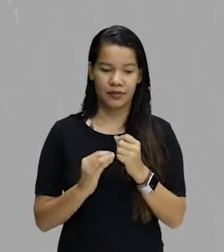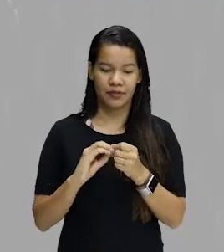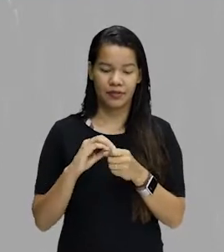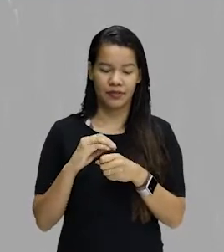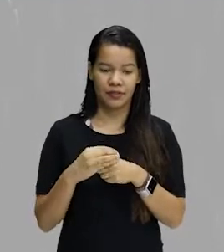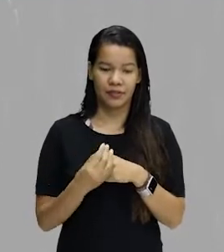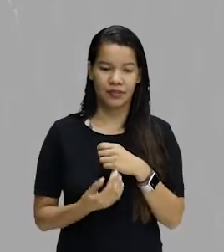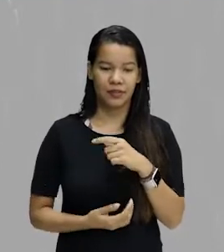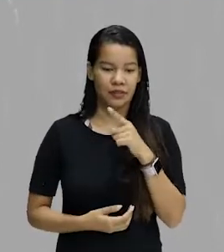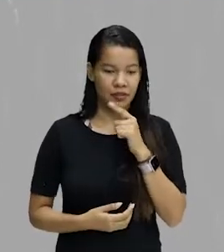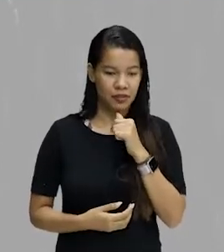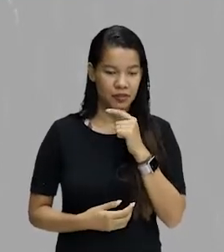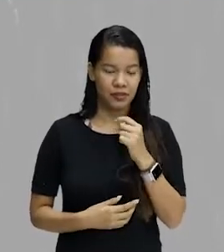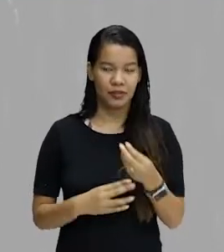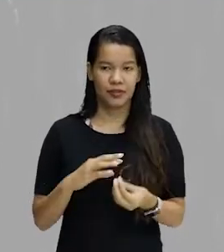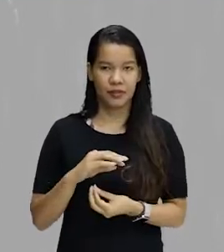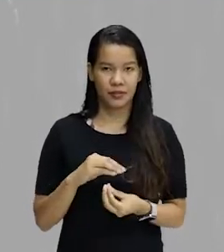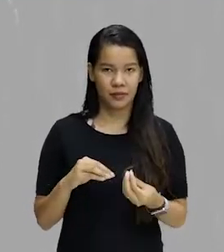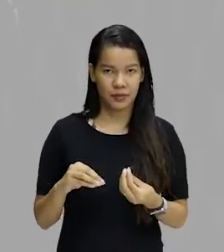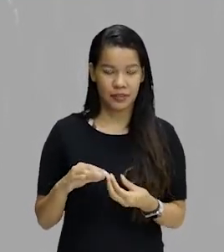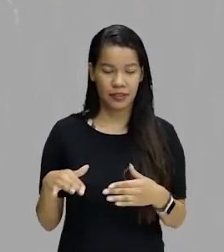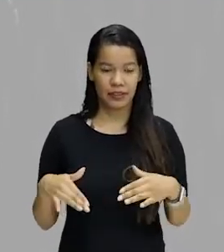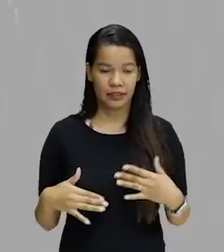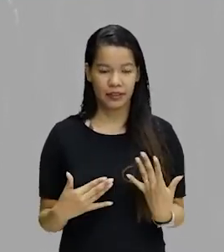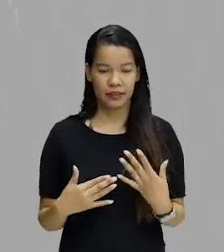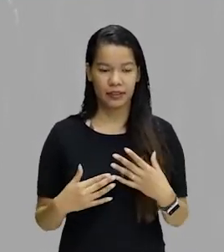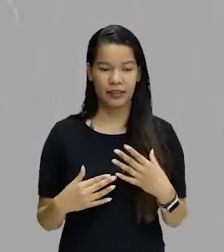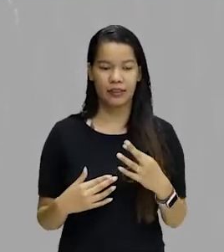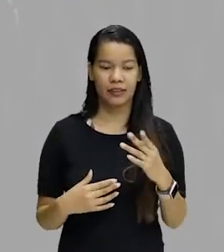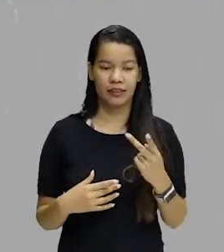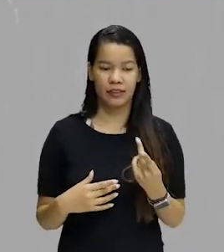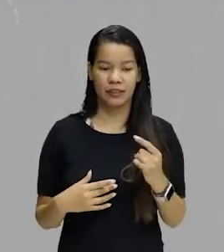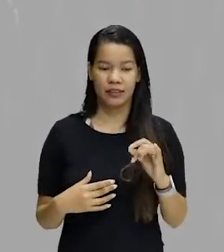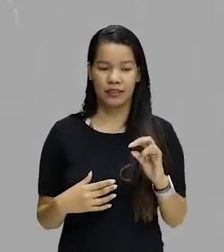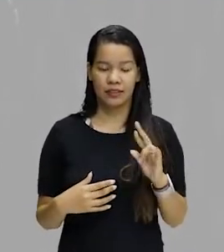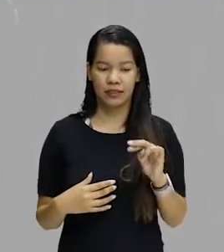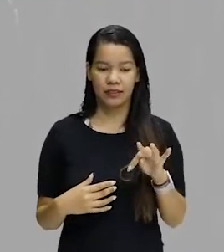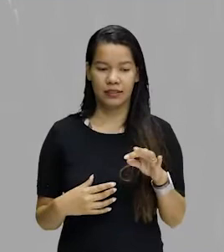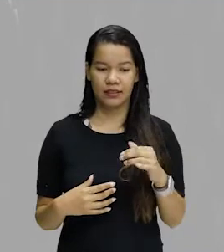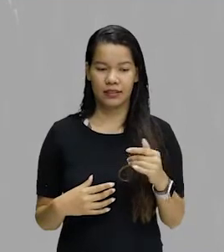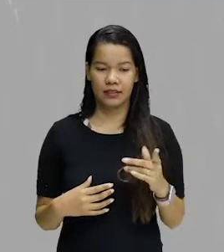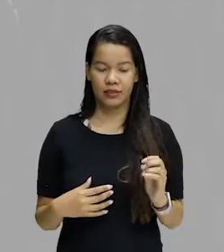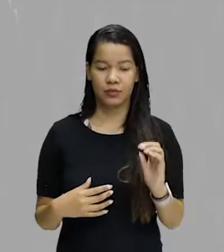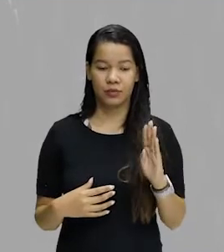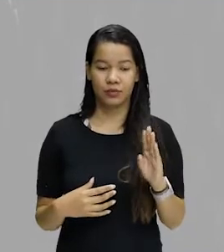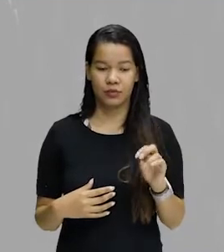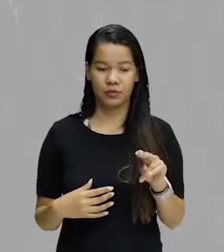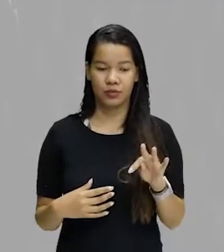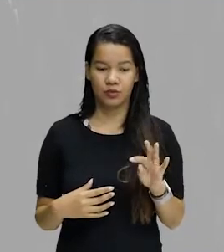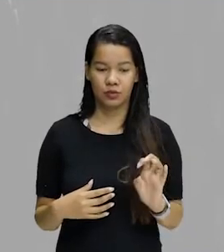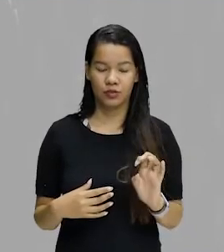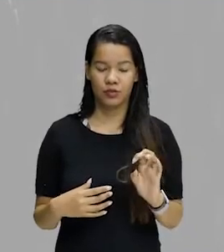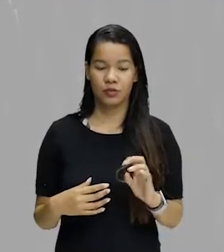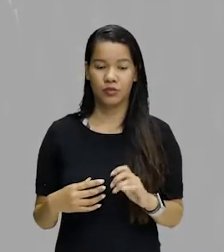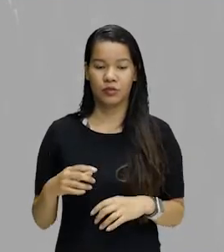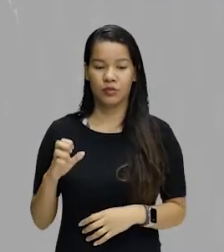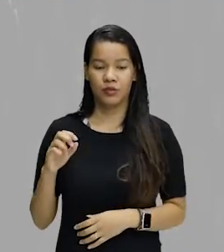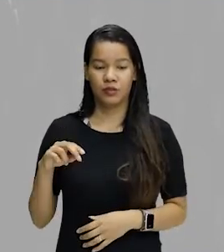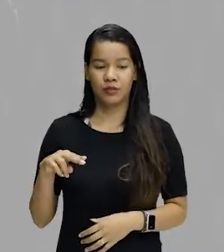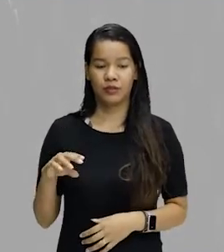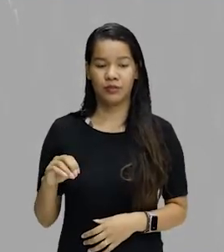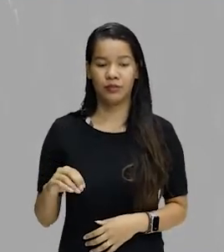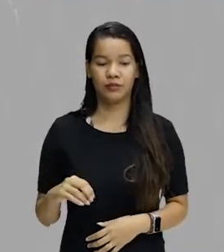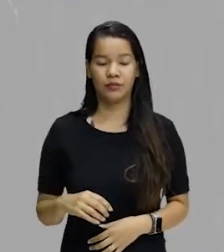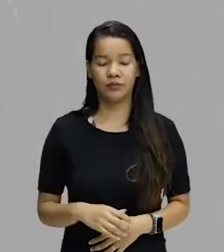à substância. Então, na hidratação do but-1-eno, olha só a estrutura do